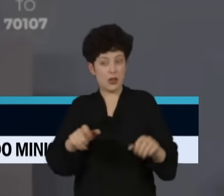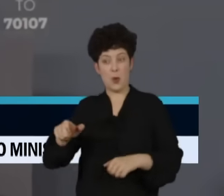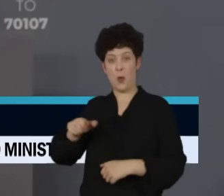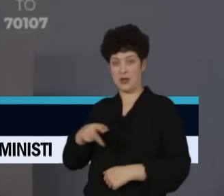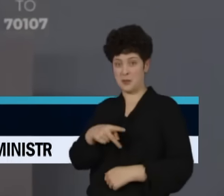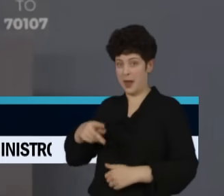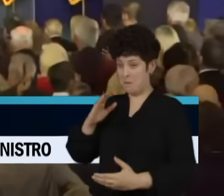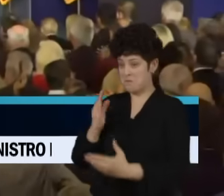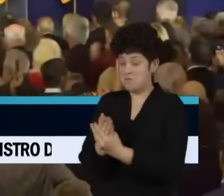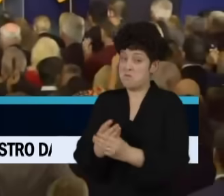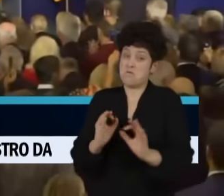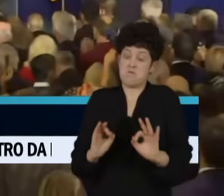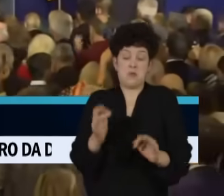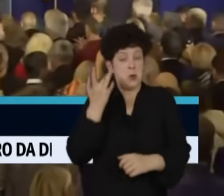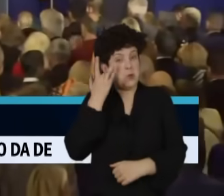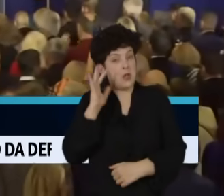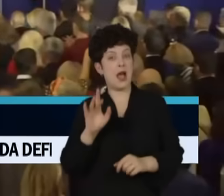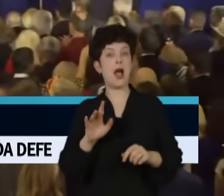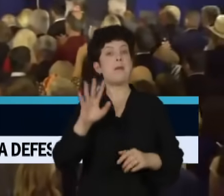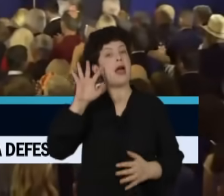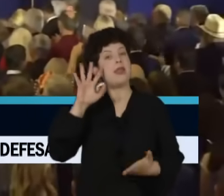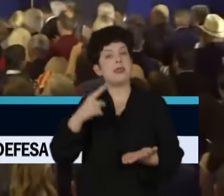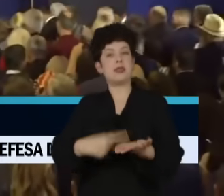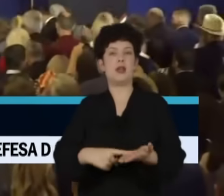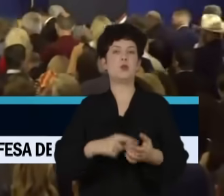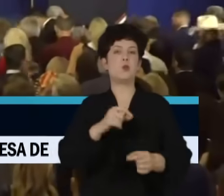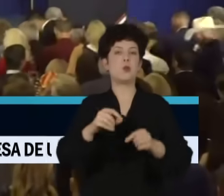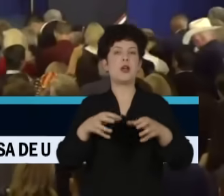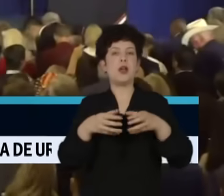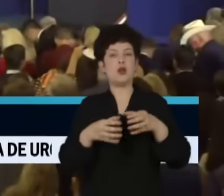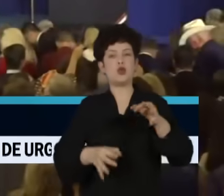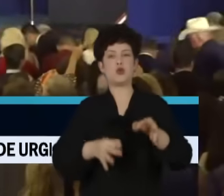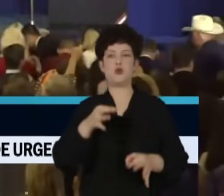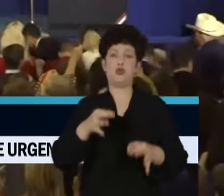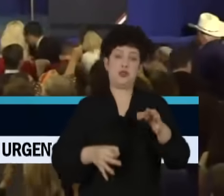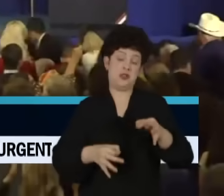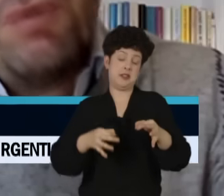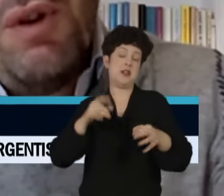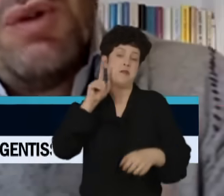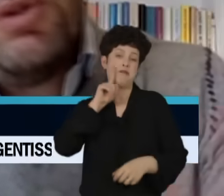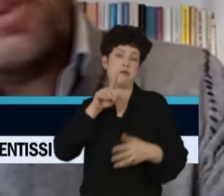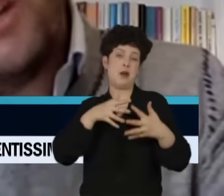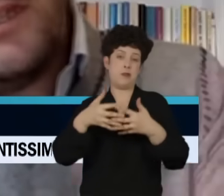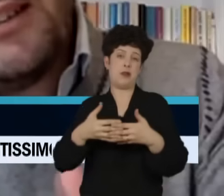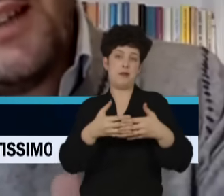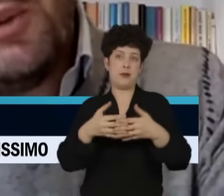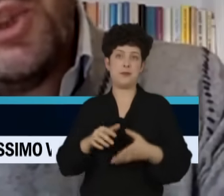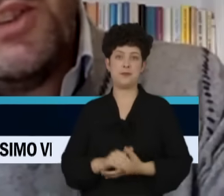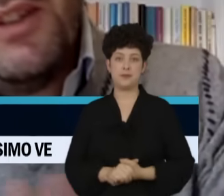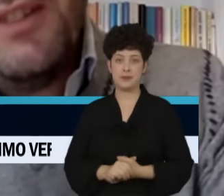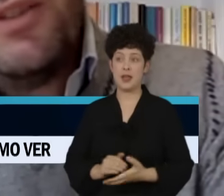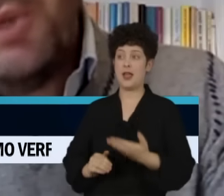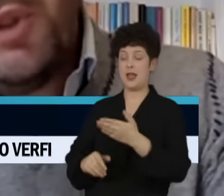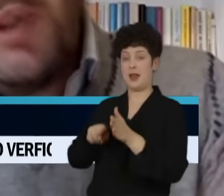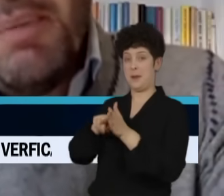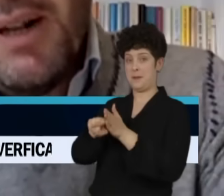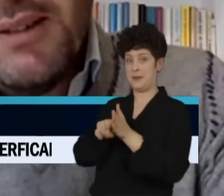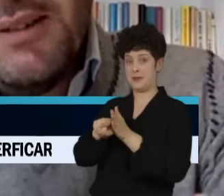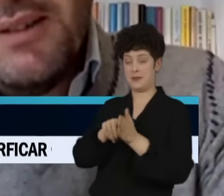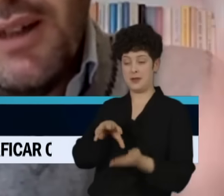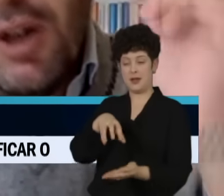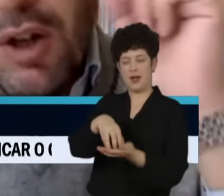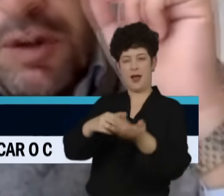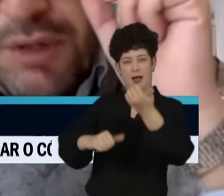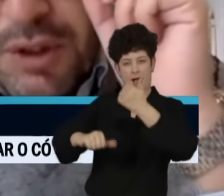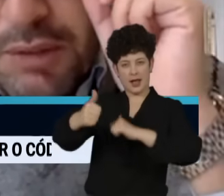seja processado. Essa é uma decisão que cabe ao Departamento de Justiça Americano. Para Valério Bruno, pesquisador do Centro